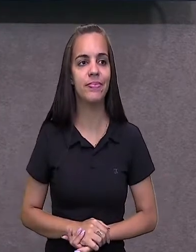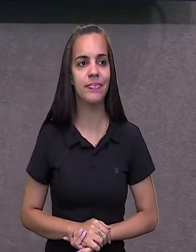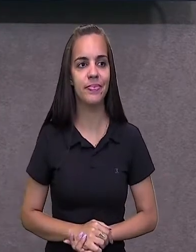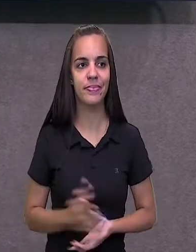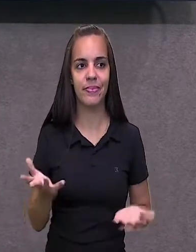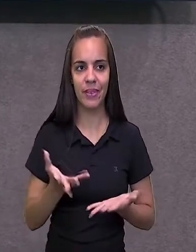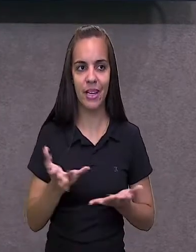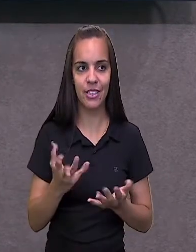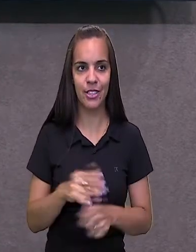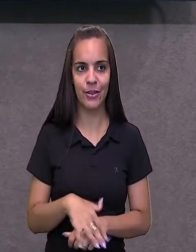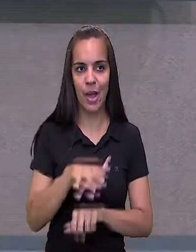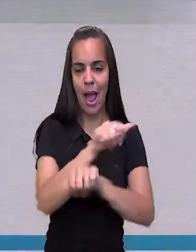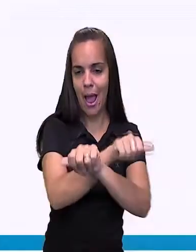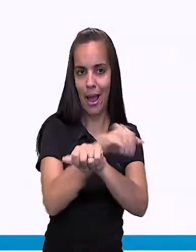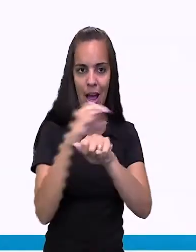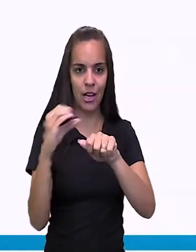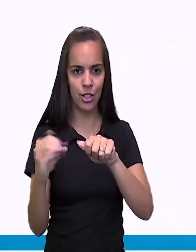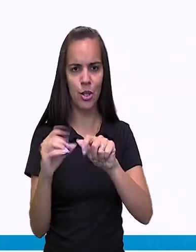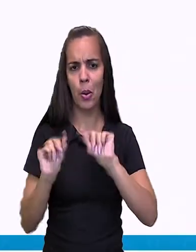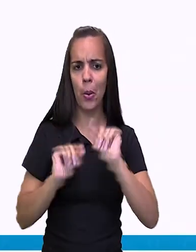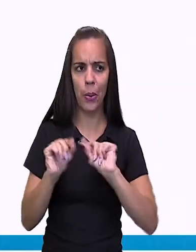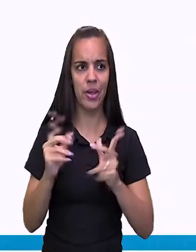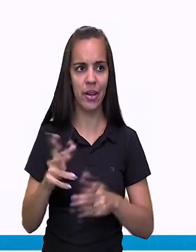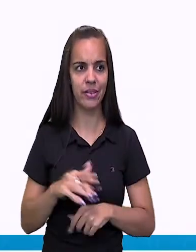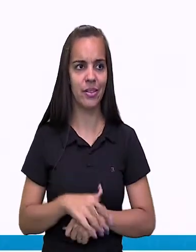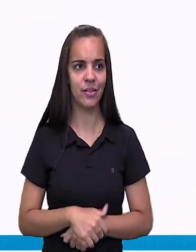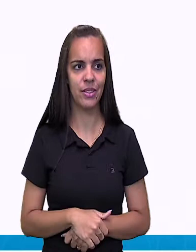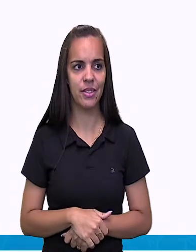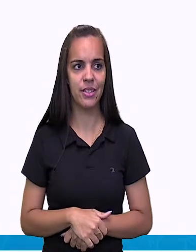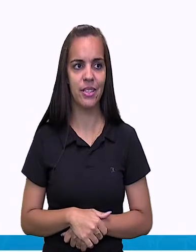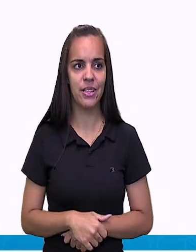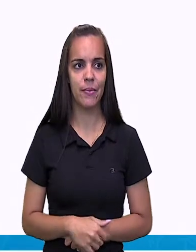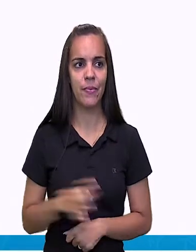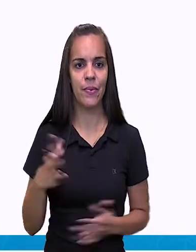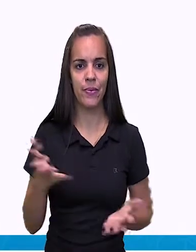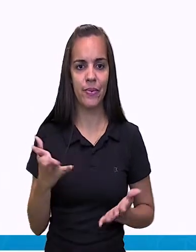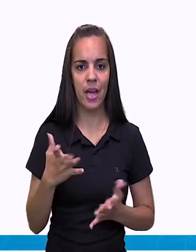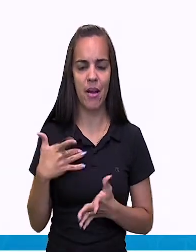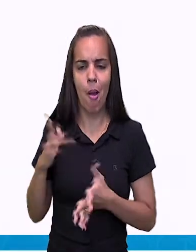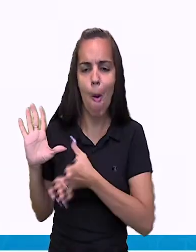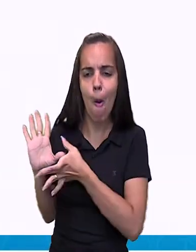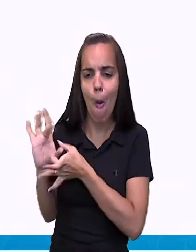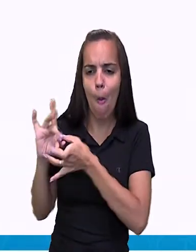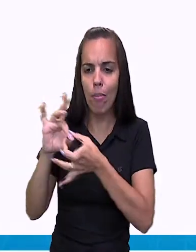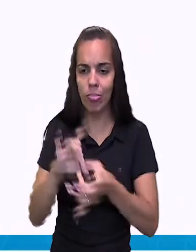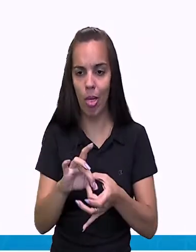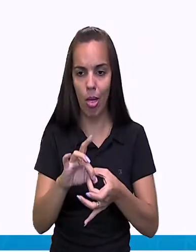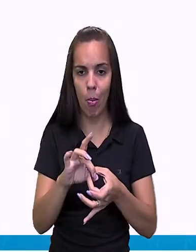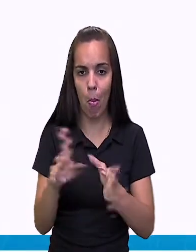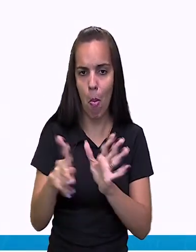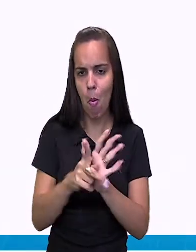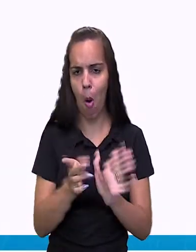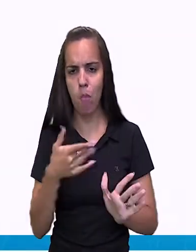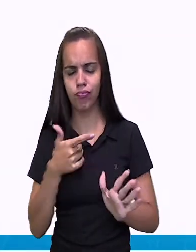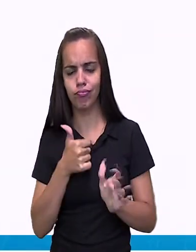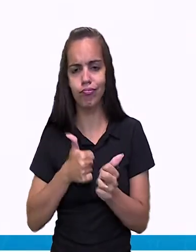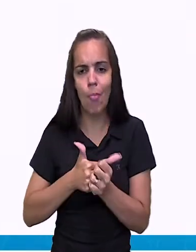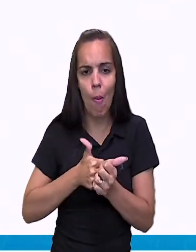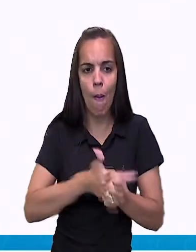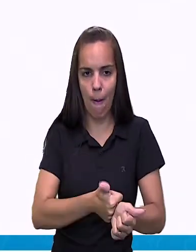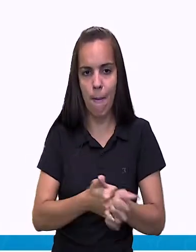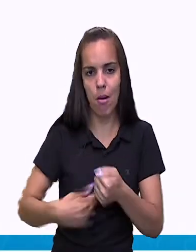estão eles, artigo. Já sabemos que é o termo que vai acompanhar um substantivo, com a função